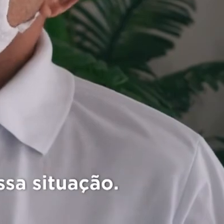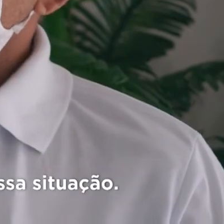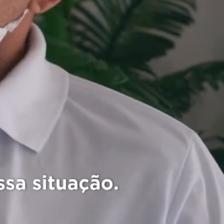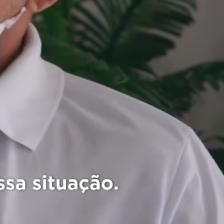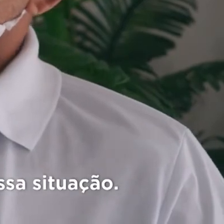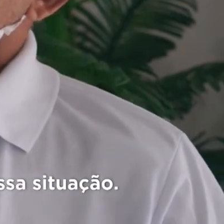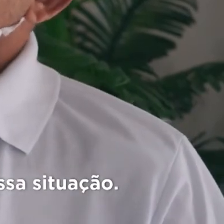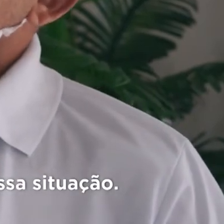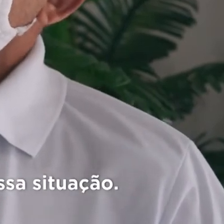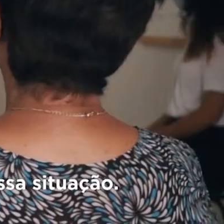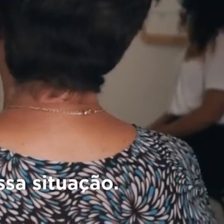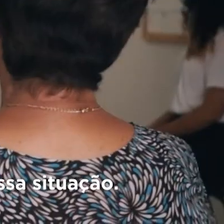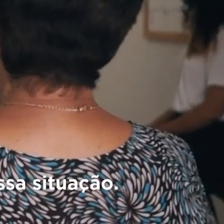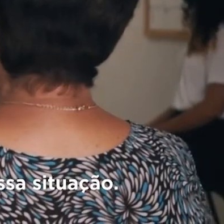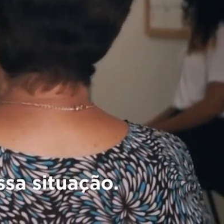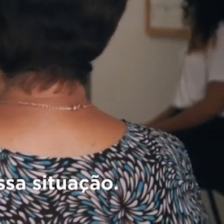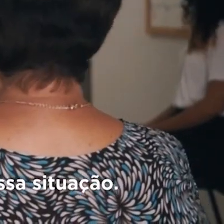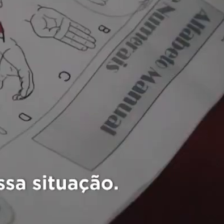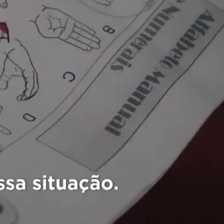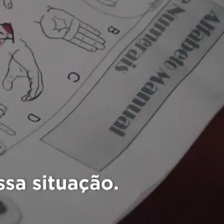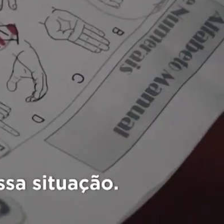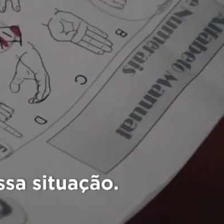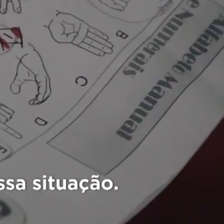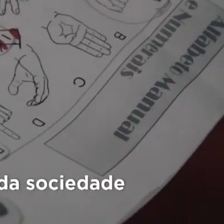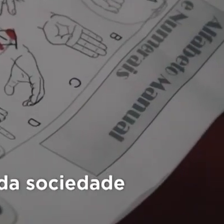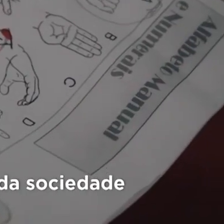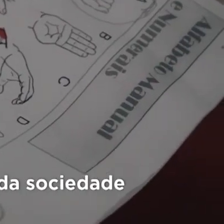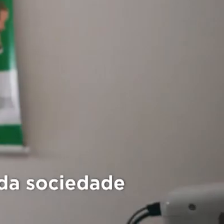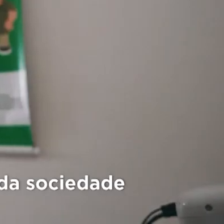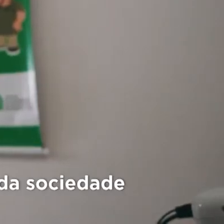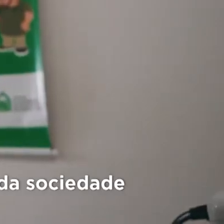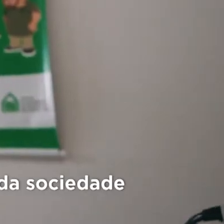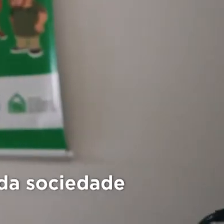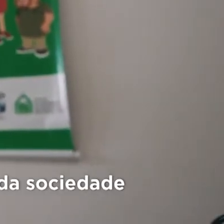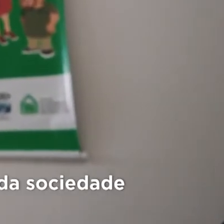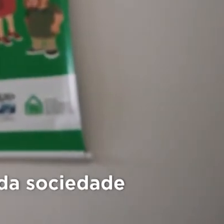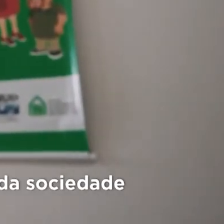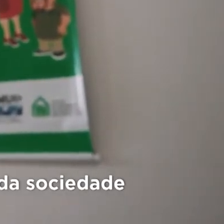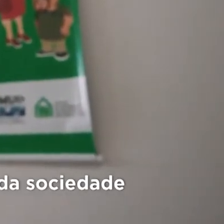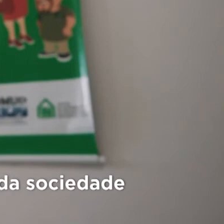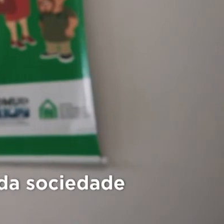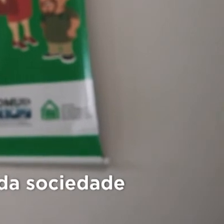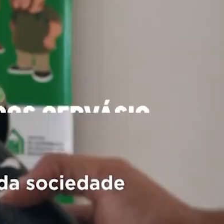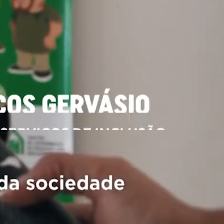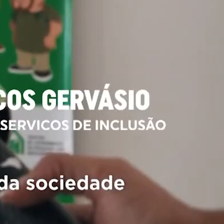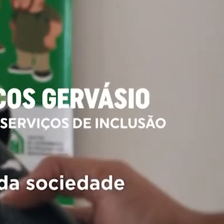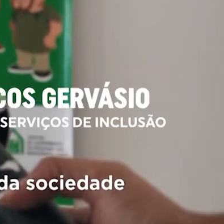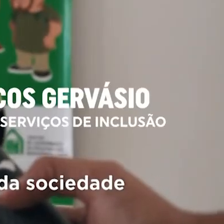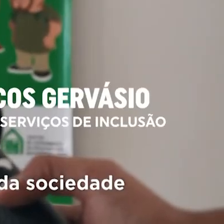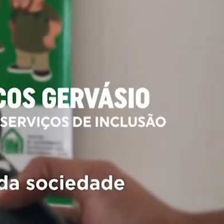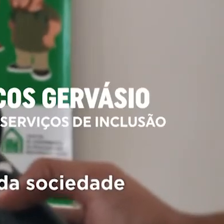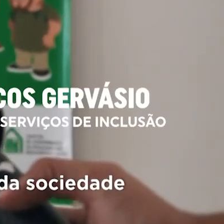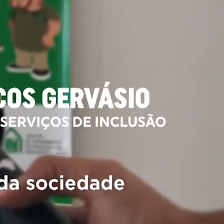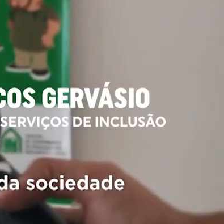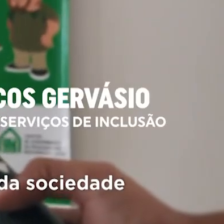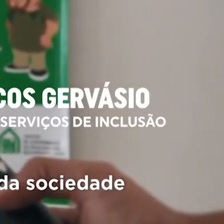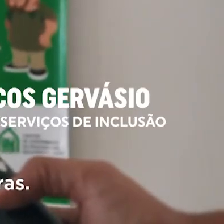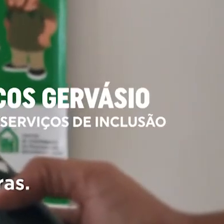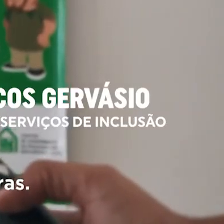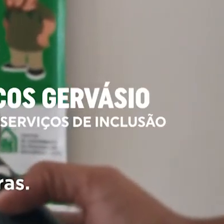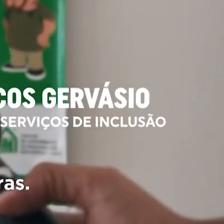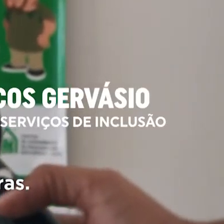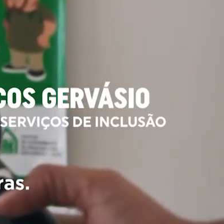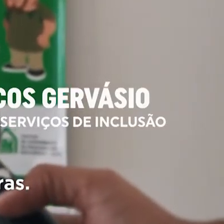chegarmos, podemos ajudar qualquer pessoa nessa situação. Verdadeiramente agrupar, né, vários setores da